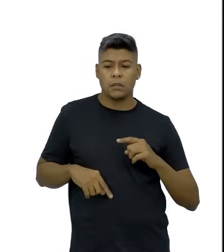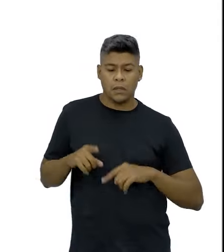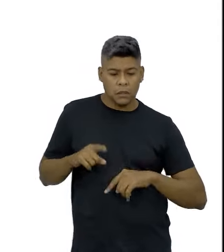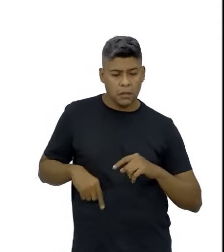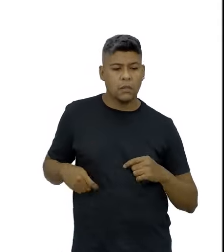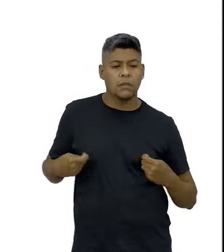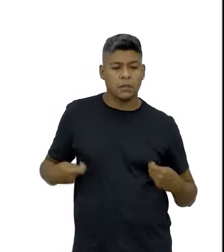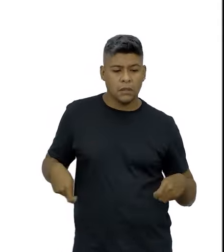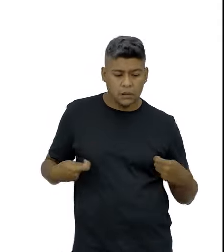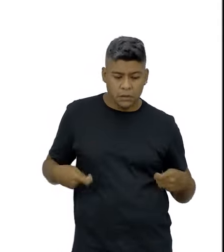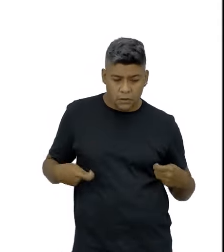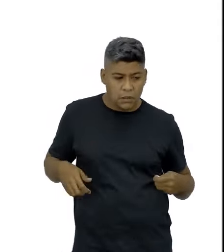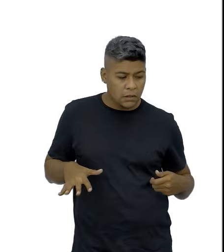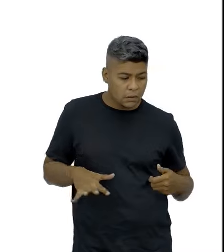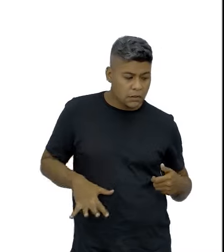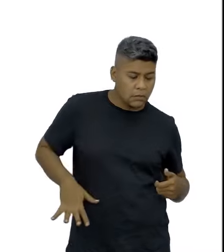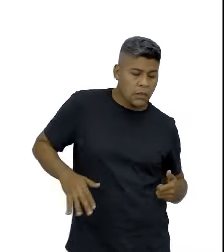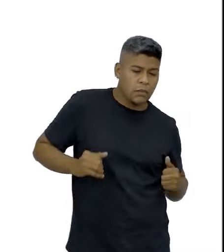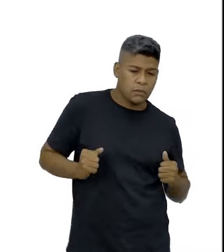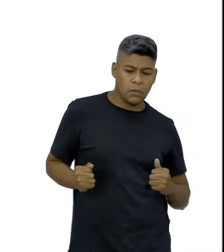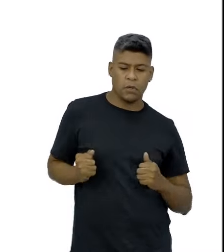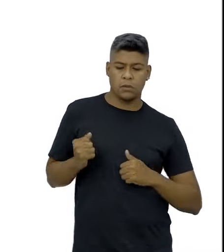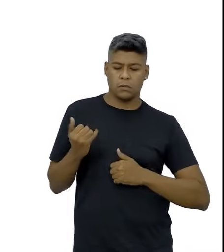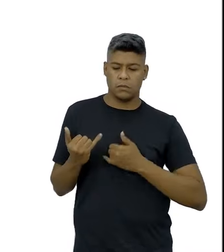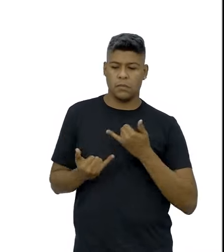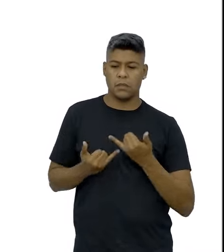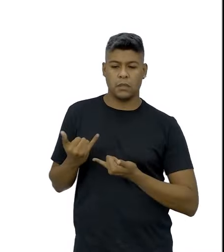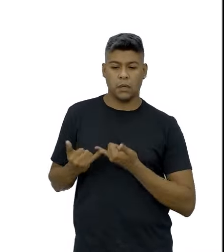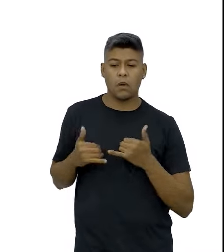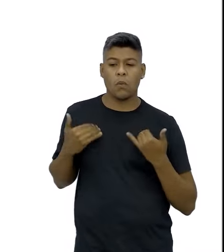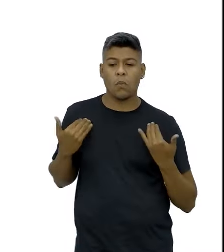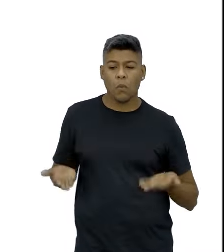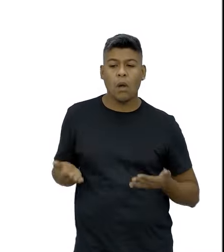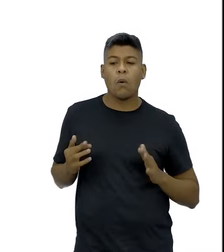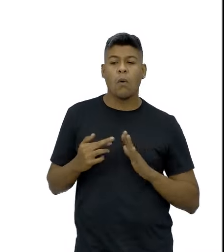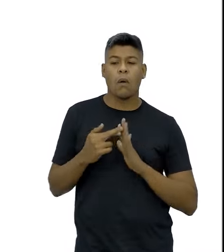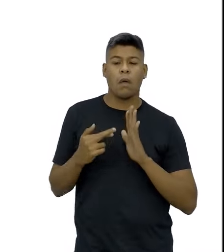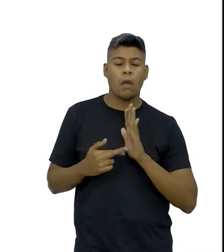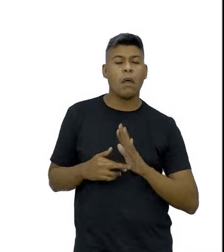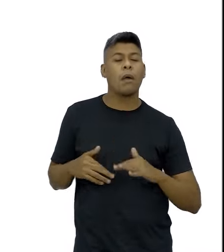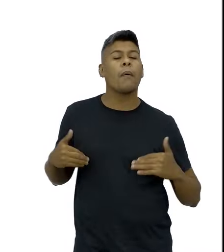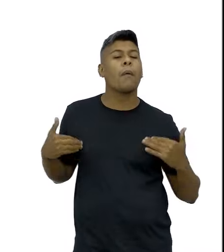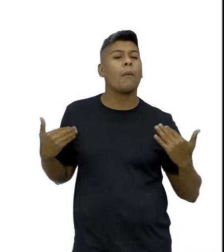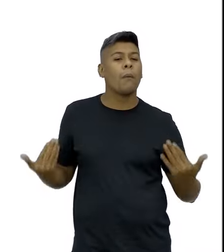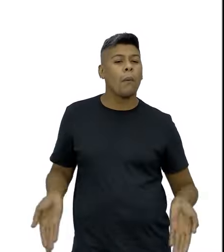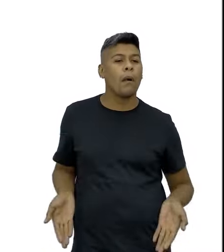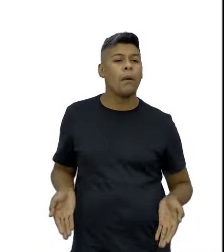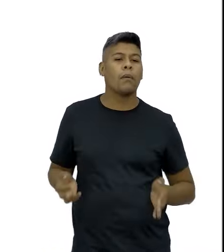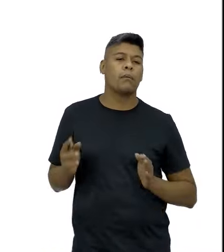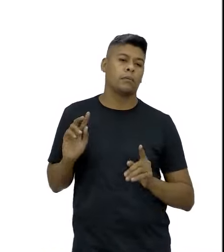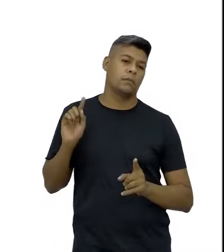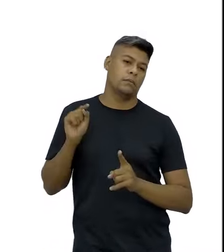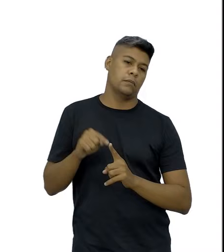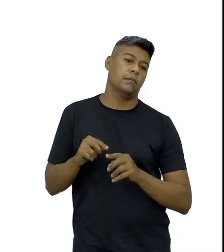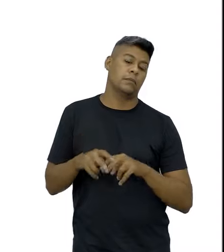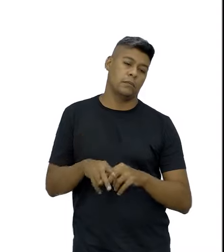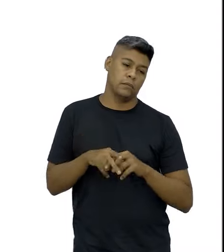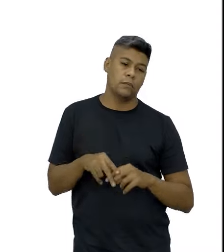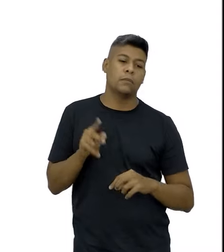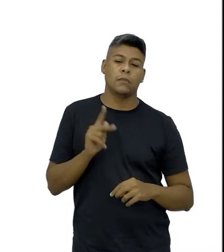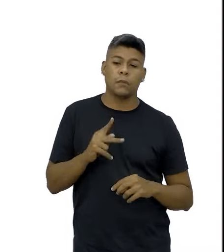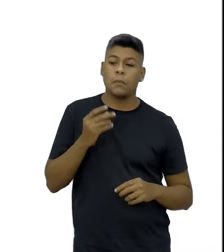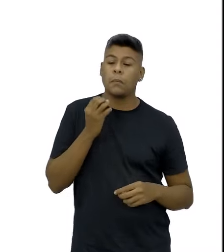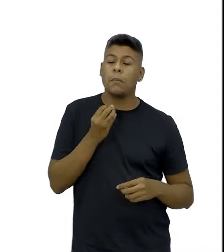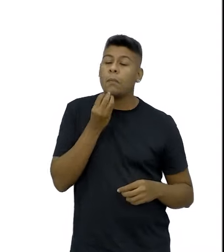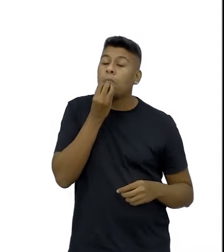em que os espaços se pode brincar, quais são as regras e qual o objetivo. Por isso, professores, é bem-vindo